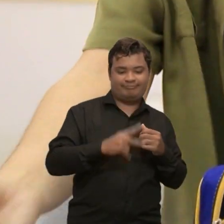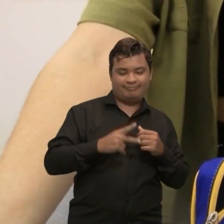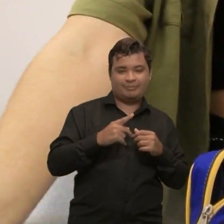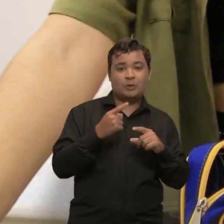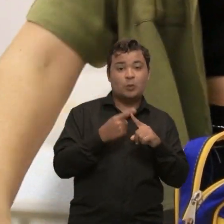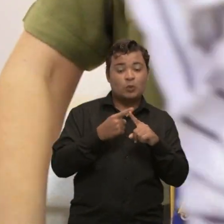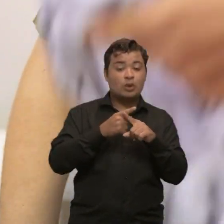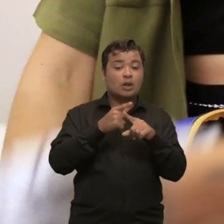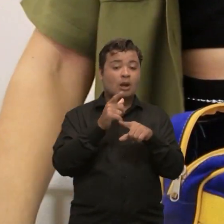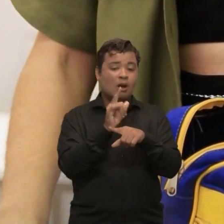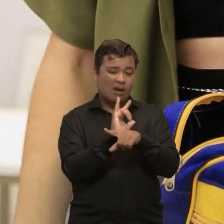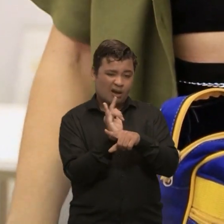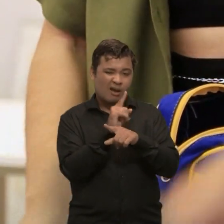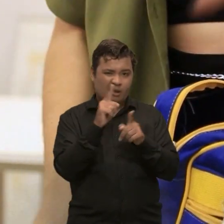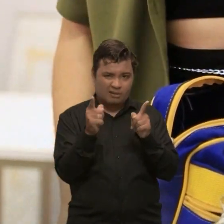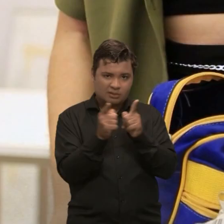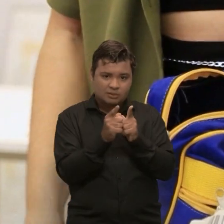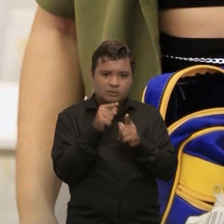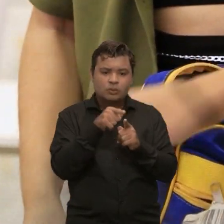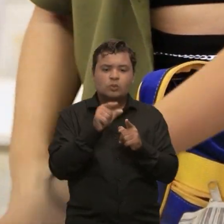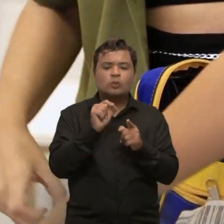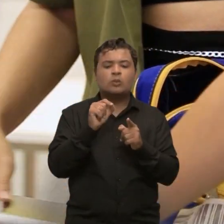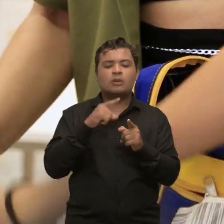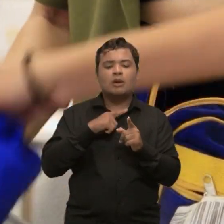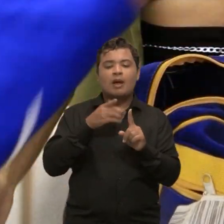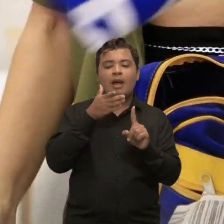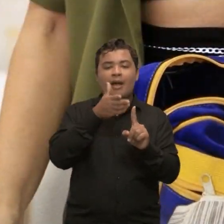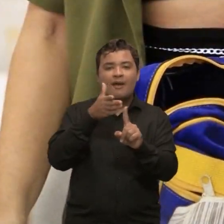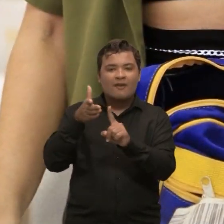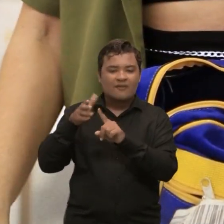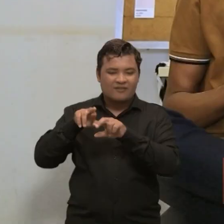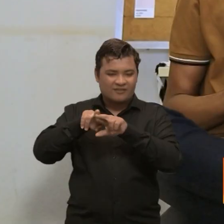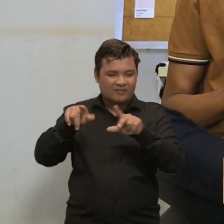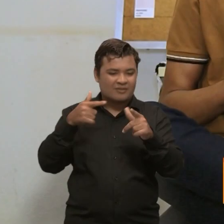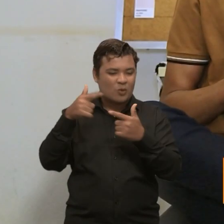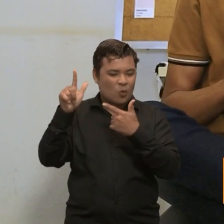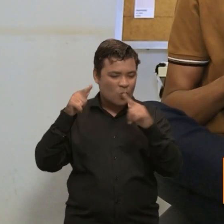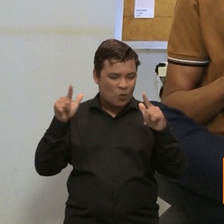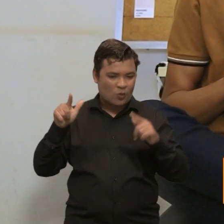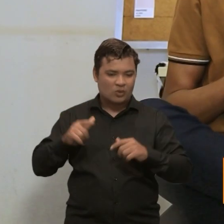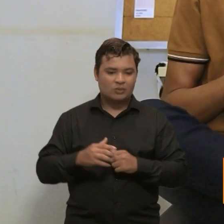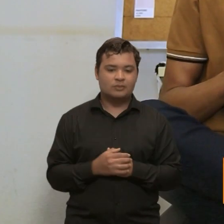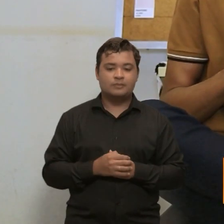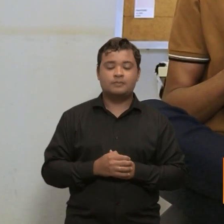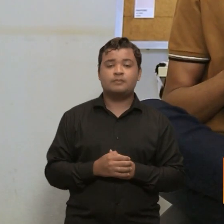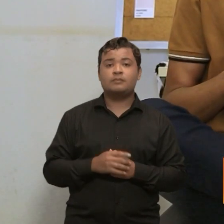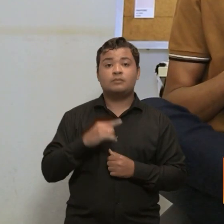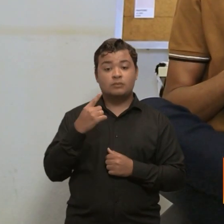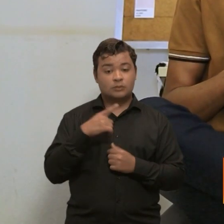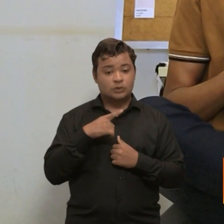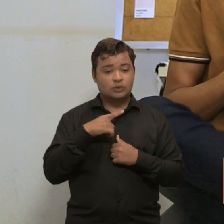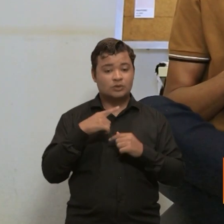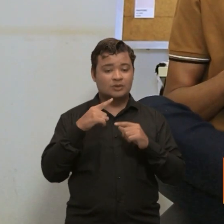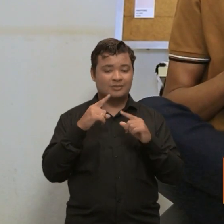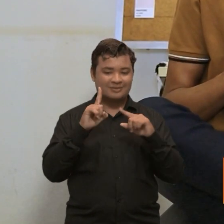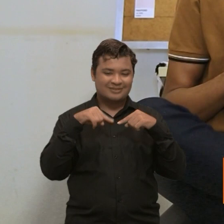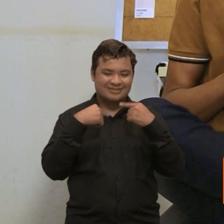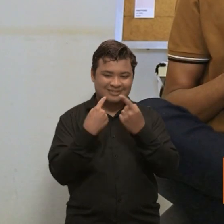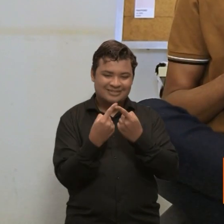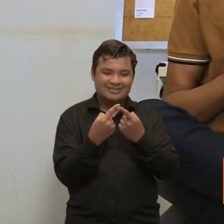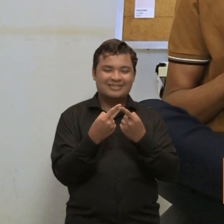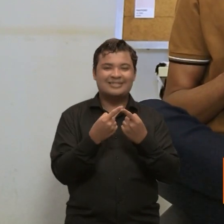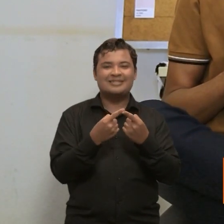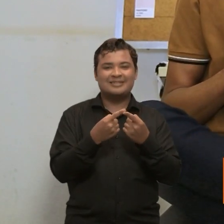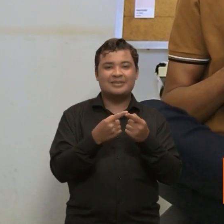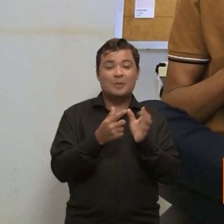curta, era incluir referências de outras obras na nossa história. A gente fazia as reuniões no Google Meet, né, como a gente